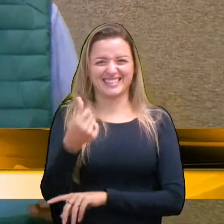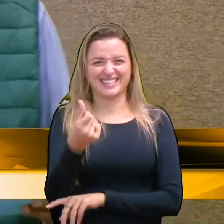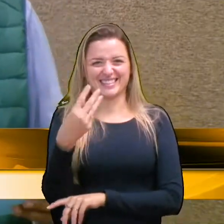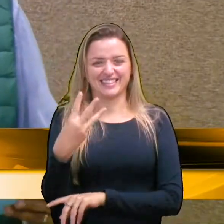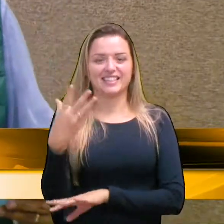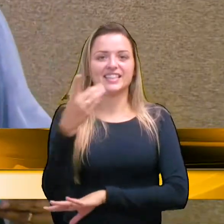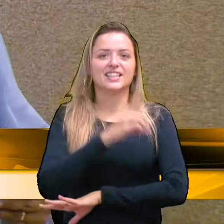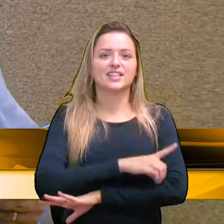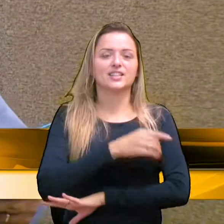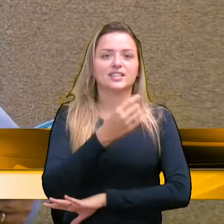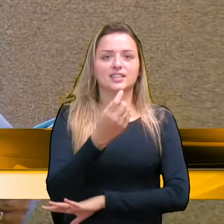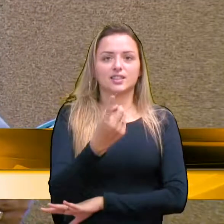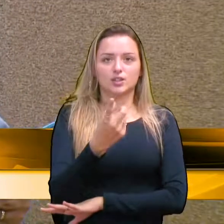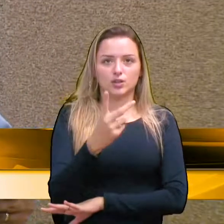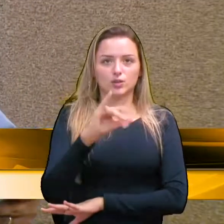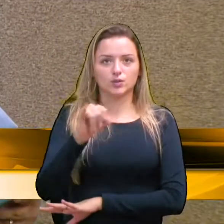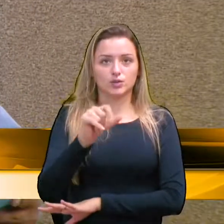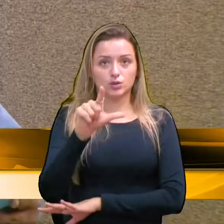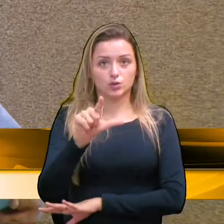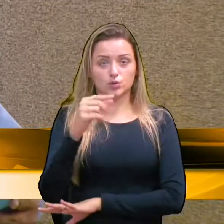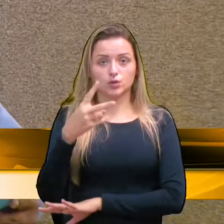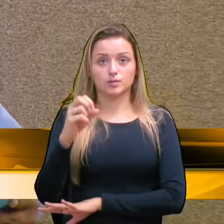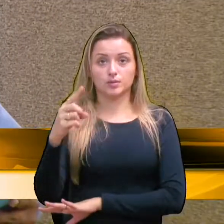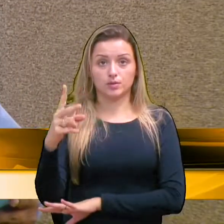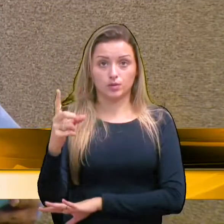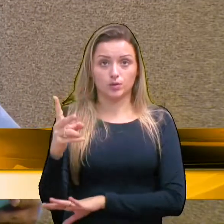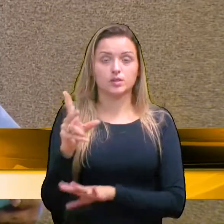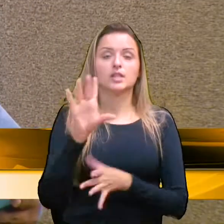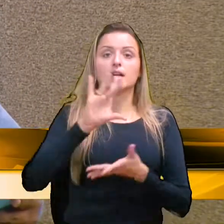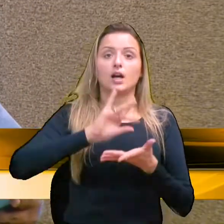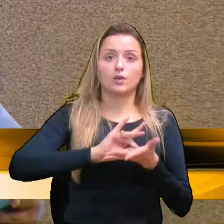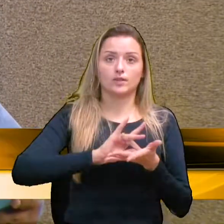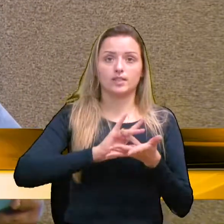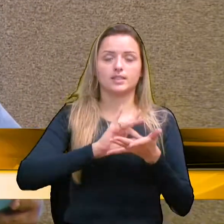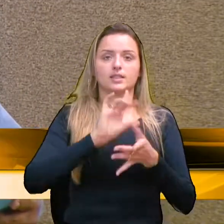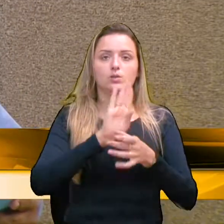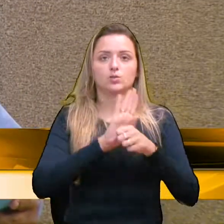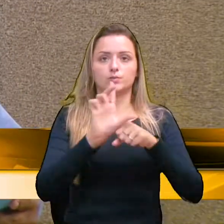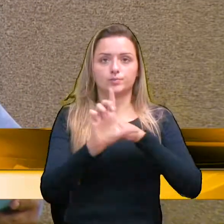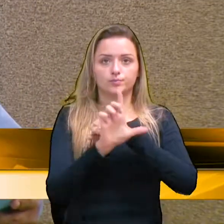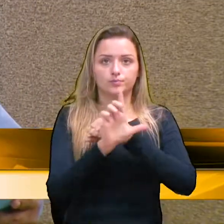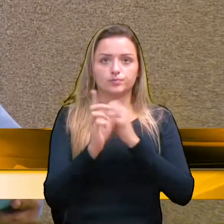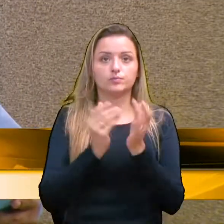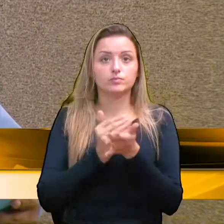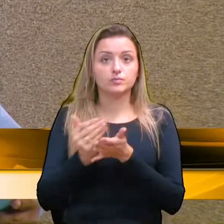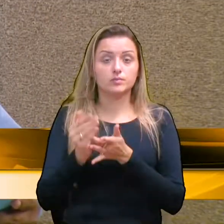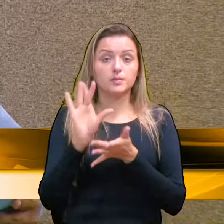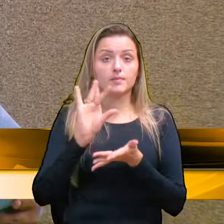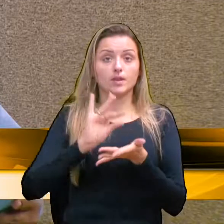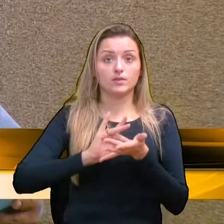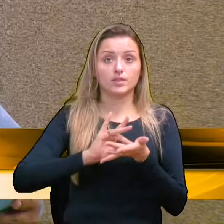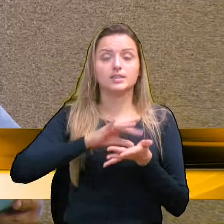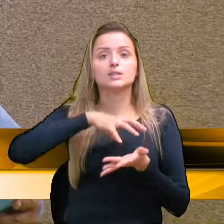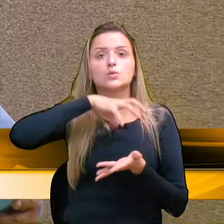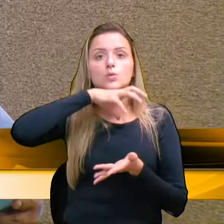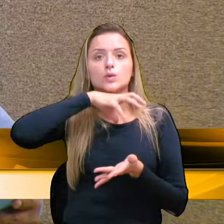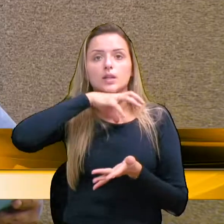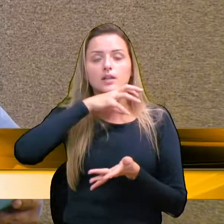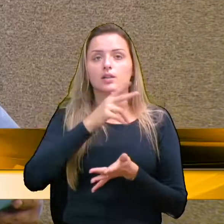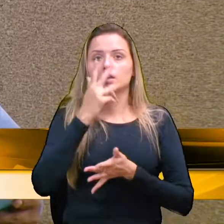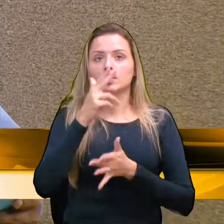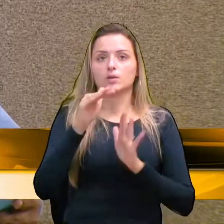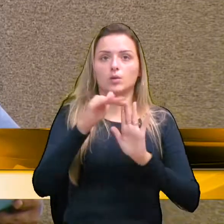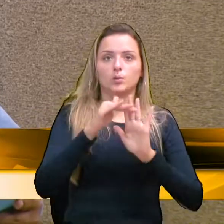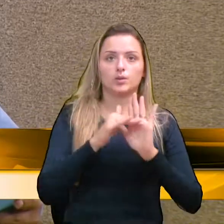julho de 2012, que autorizou o cadastramento do loteamento, foi dado início à regularização dos lotes nos moldes do programa